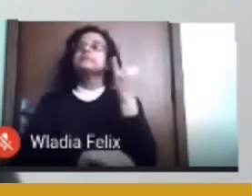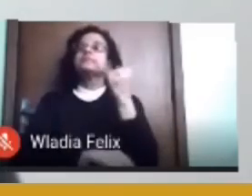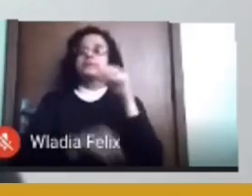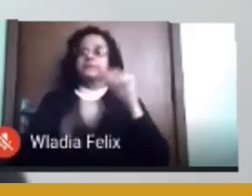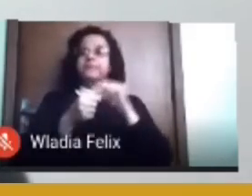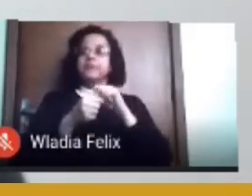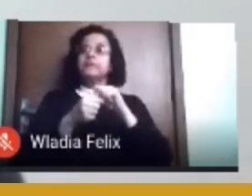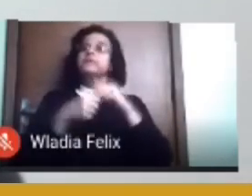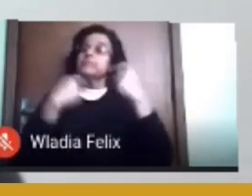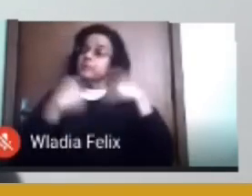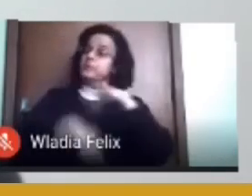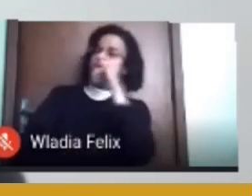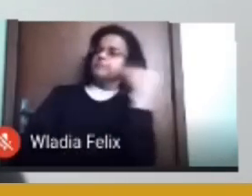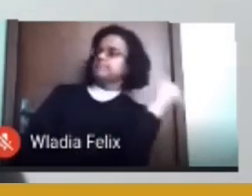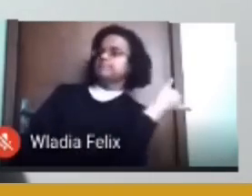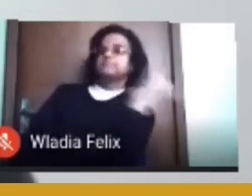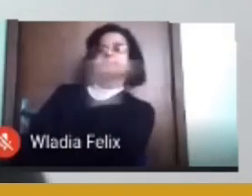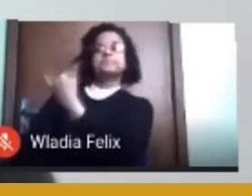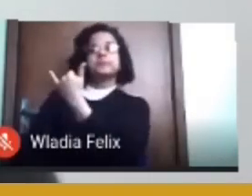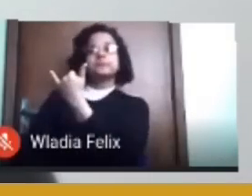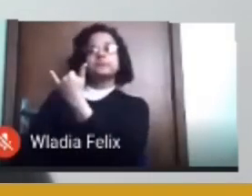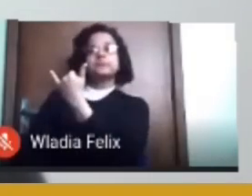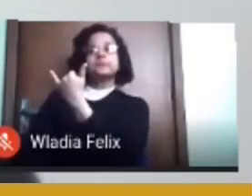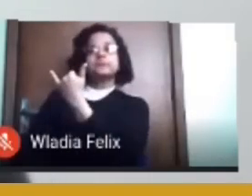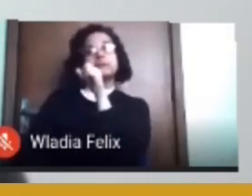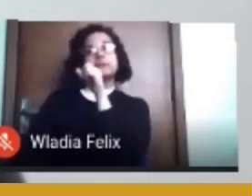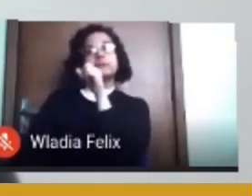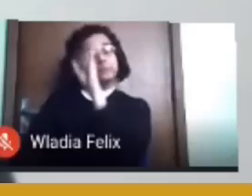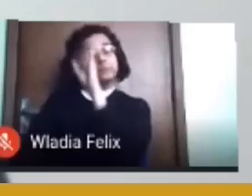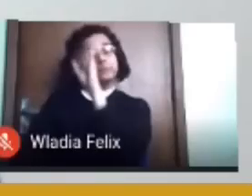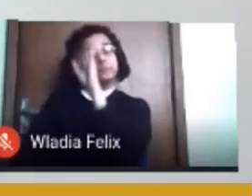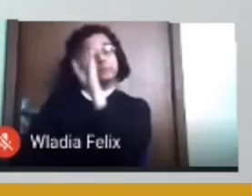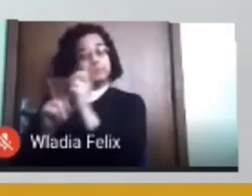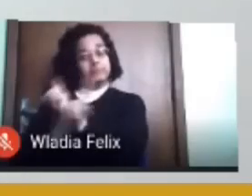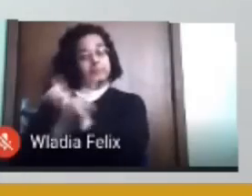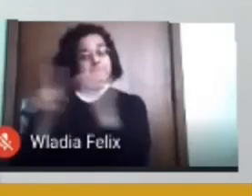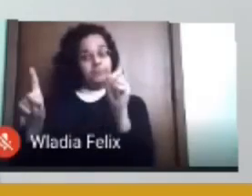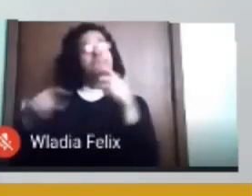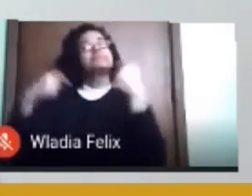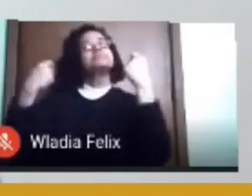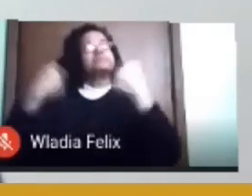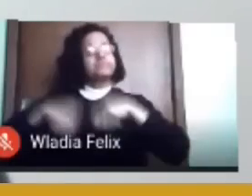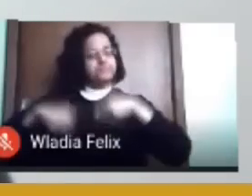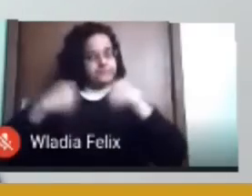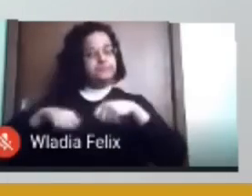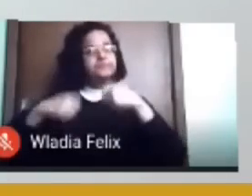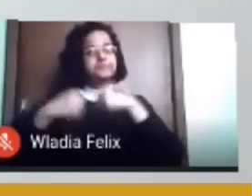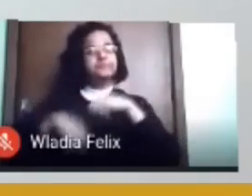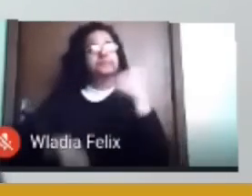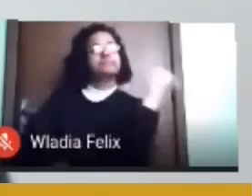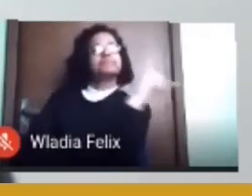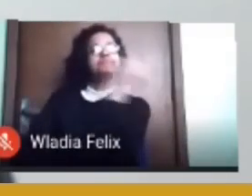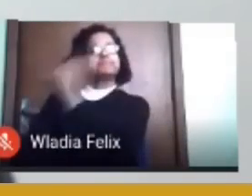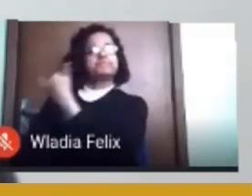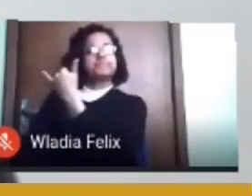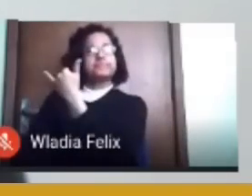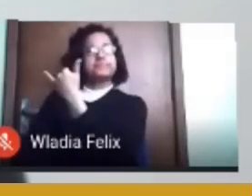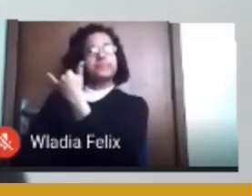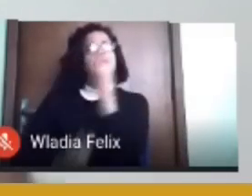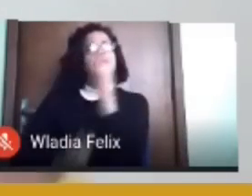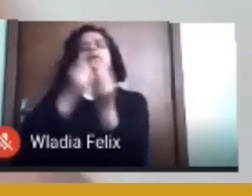temos o papel obrigatório de fazer a denúncia. E como que nós podemos fazer essa denúncia? O Conselho Tutelar é